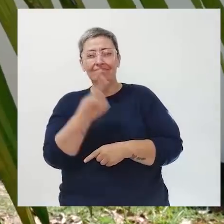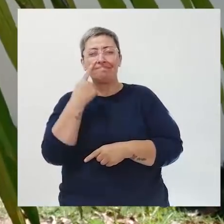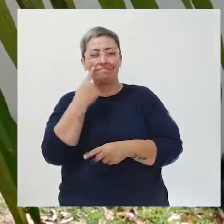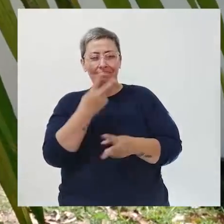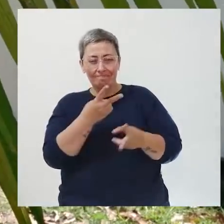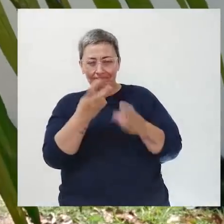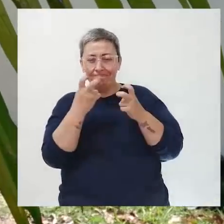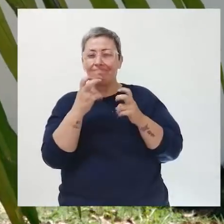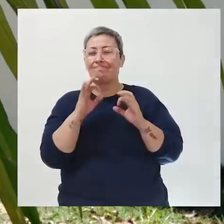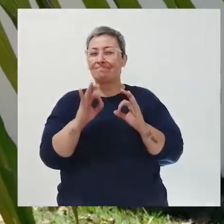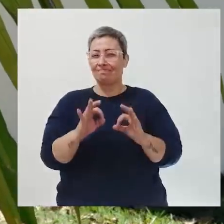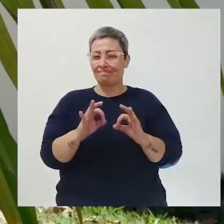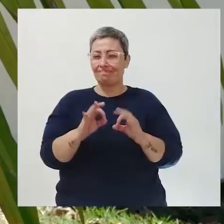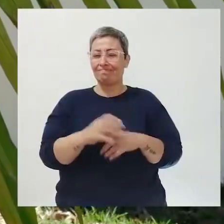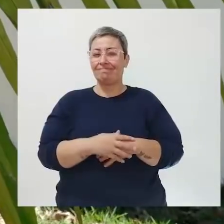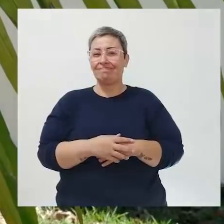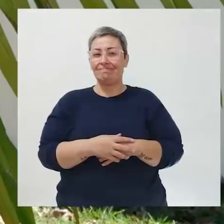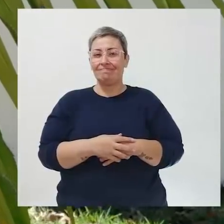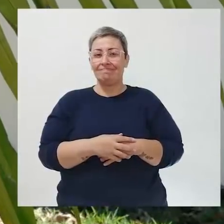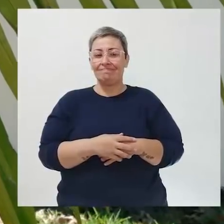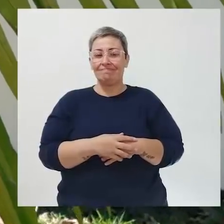vi.